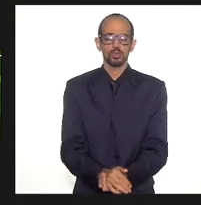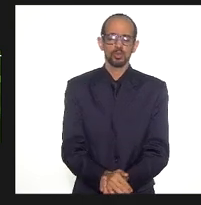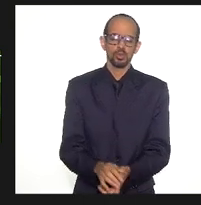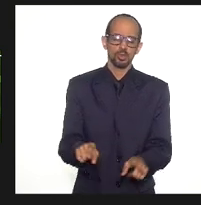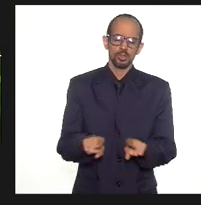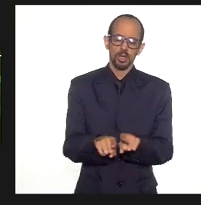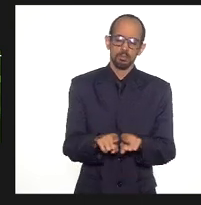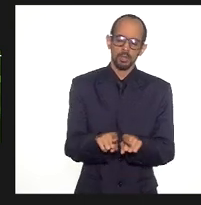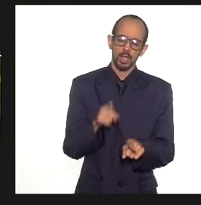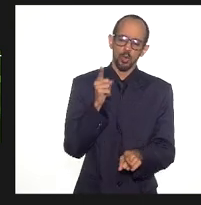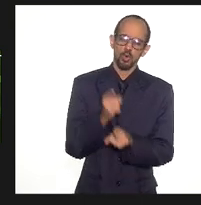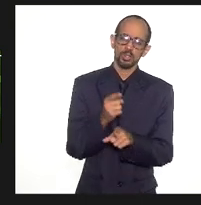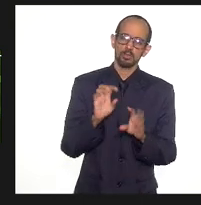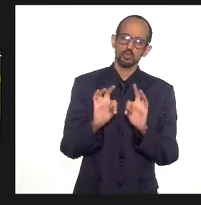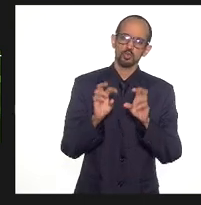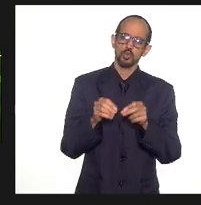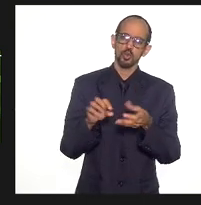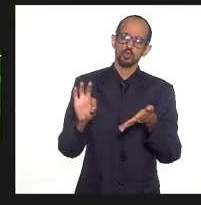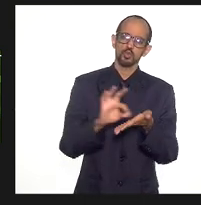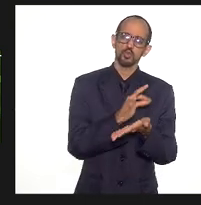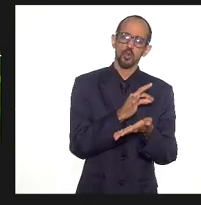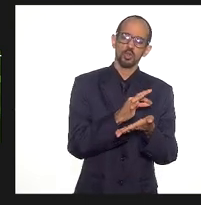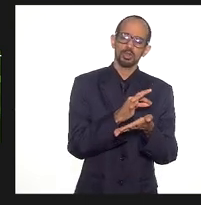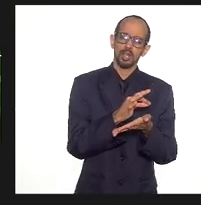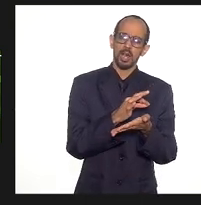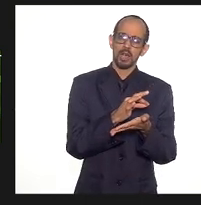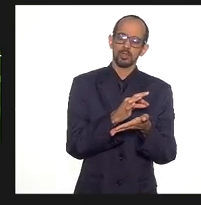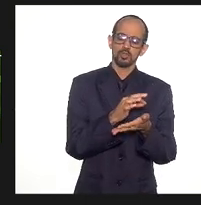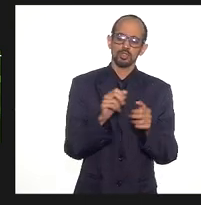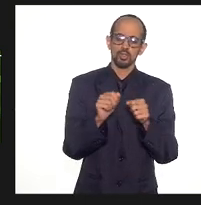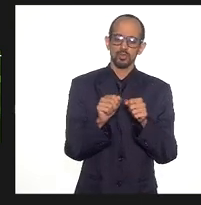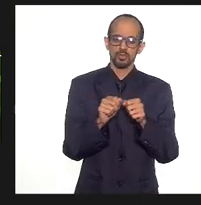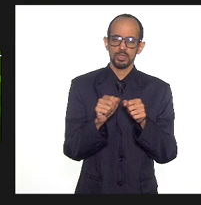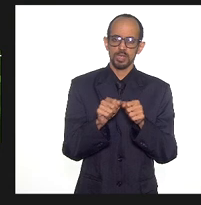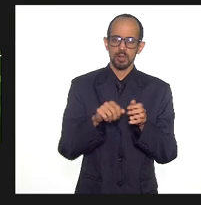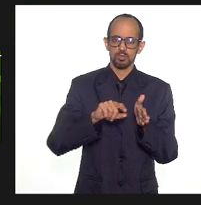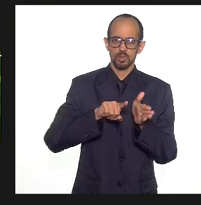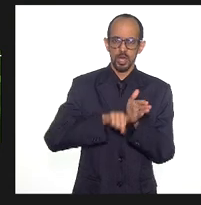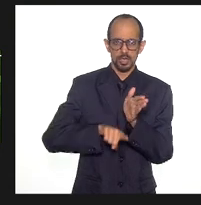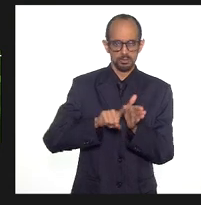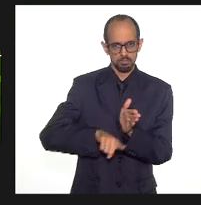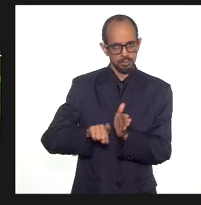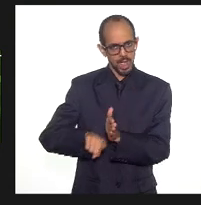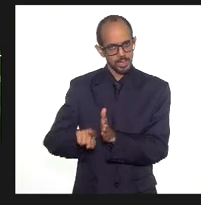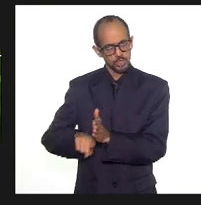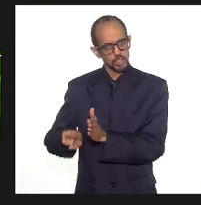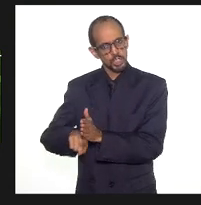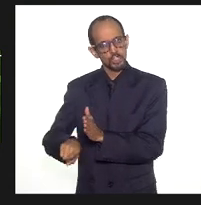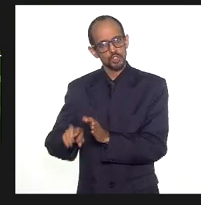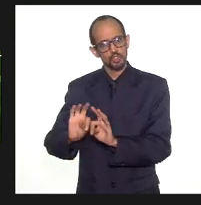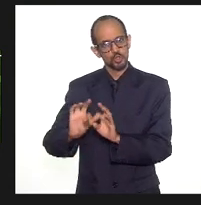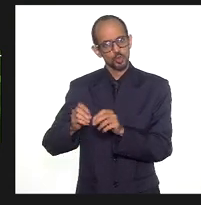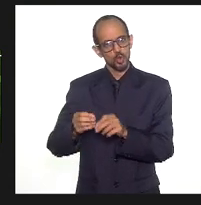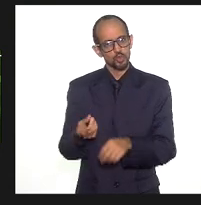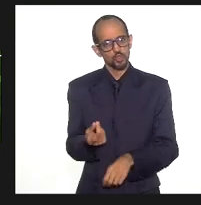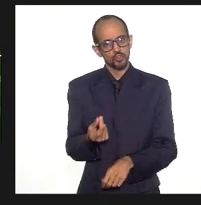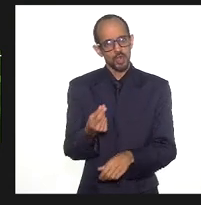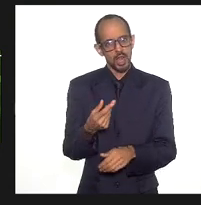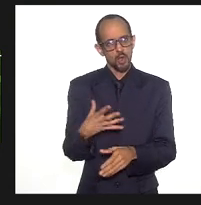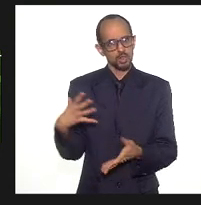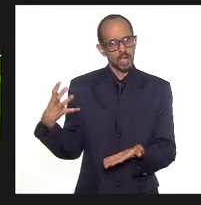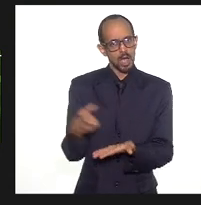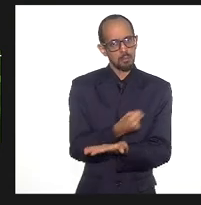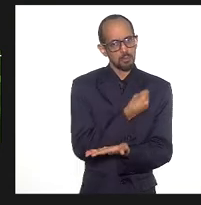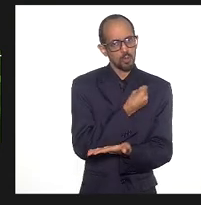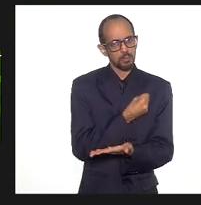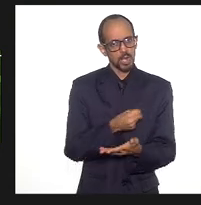os contratos relacionados, nós fizemos a baixa daqueles valores indevidamente apropriados no